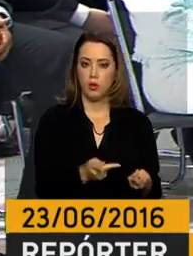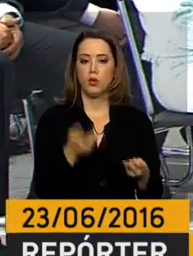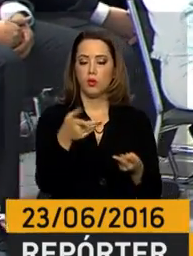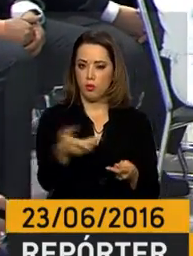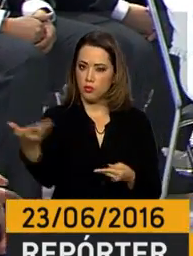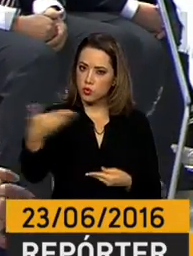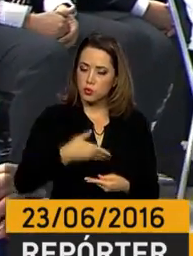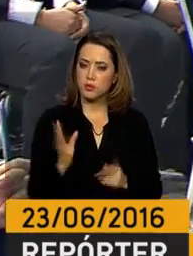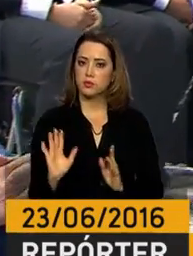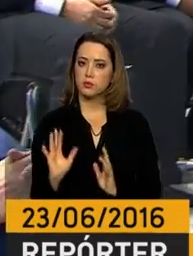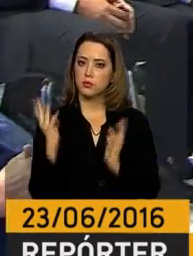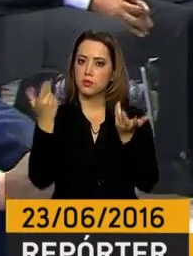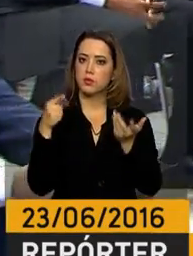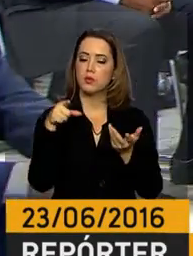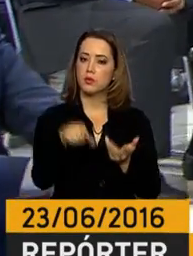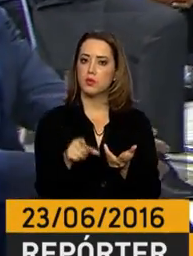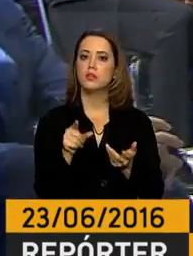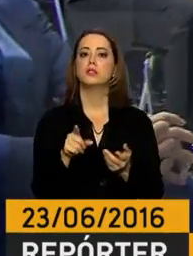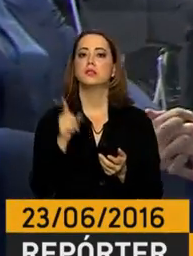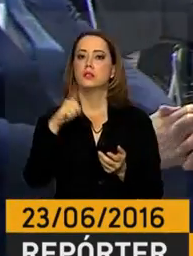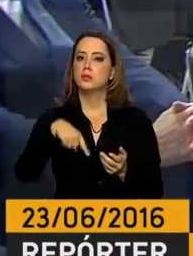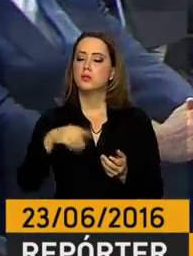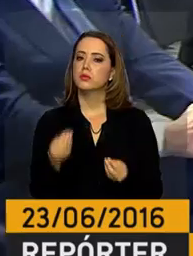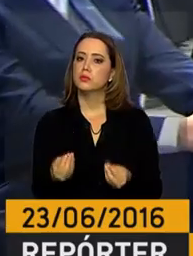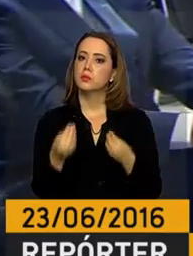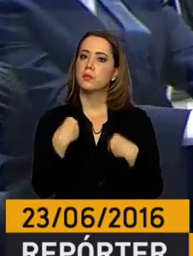cerimônia me prop a oportunidade